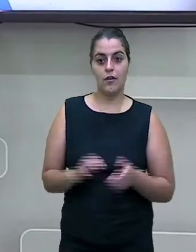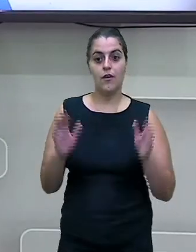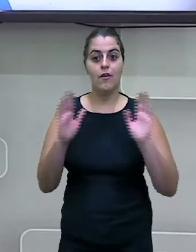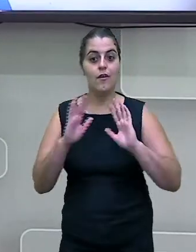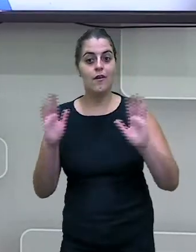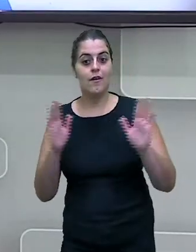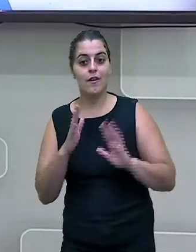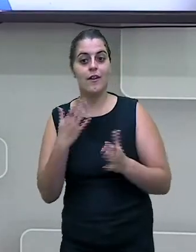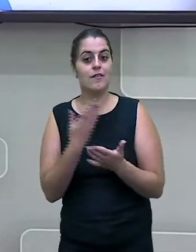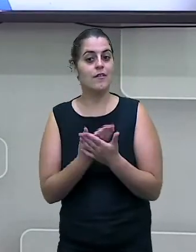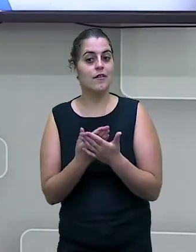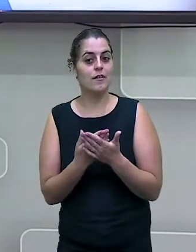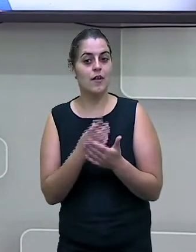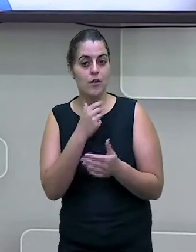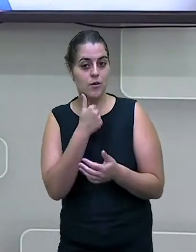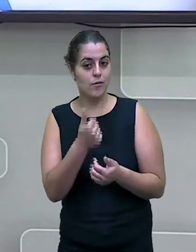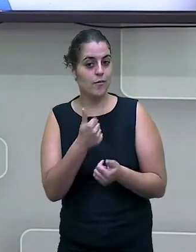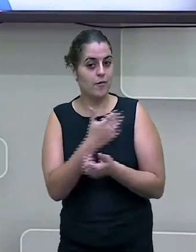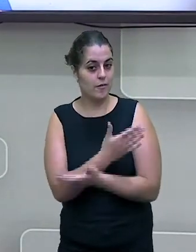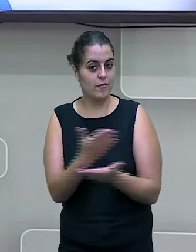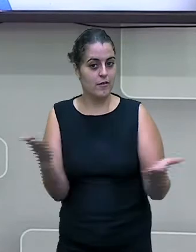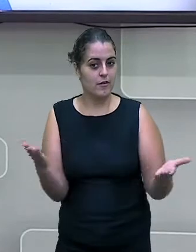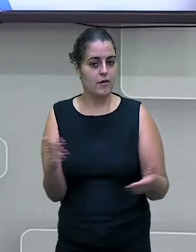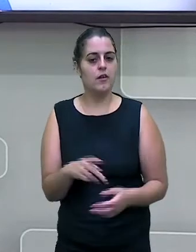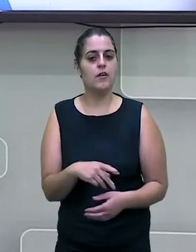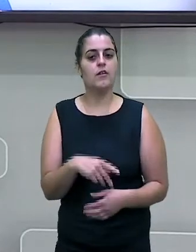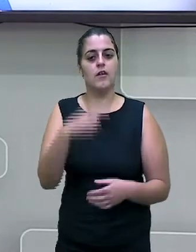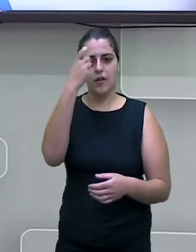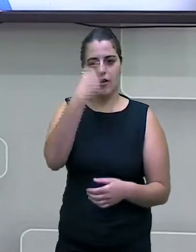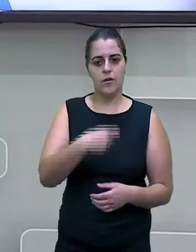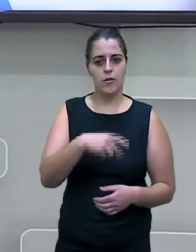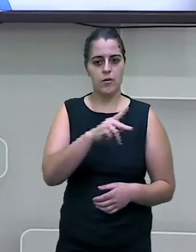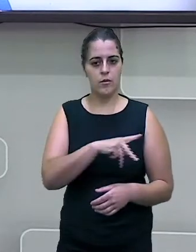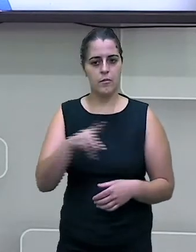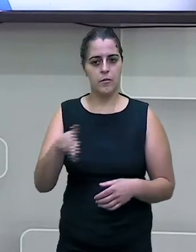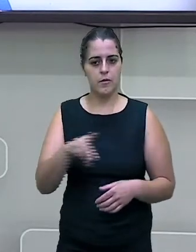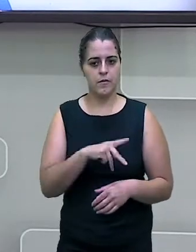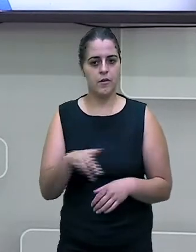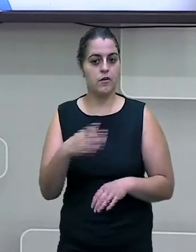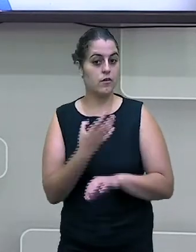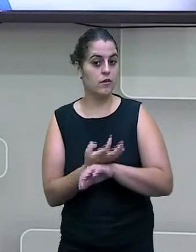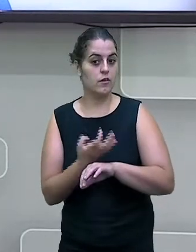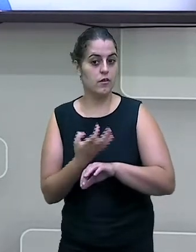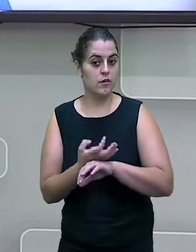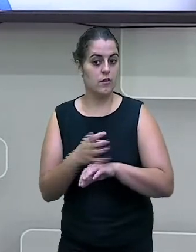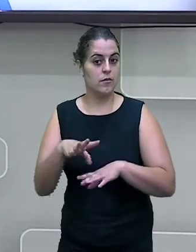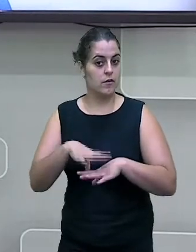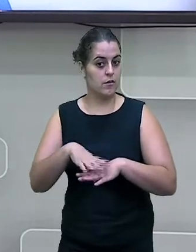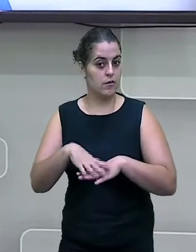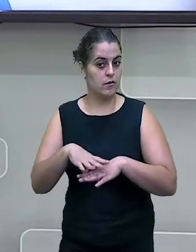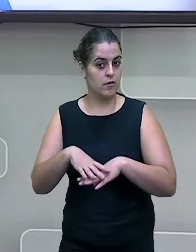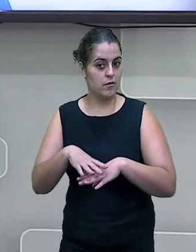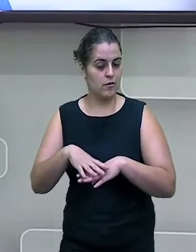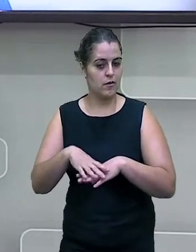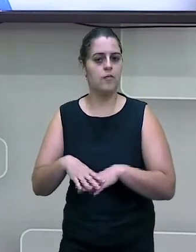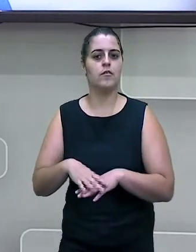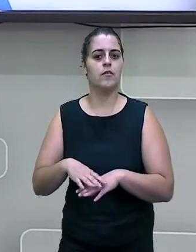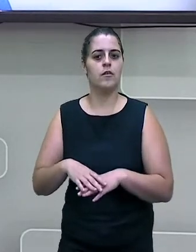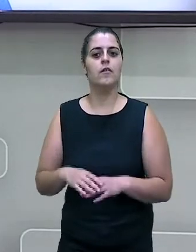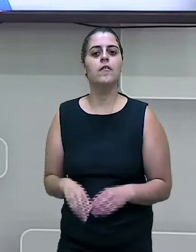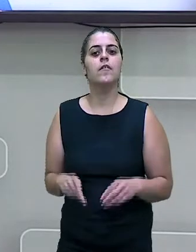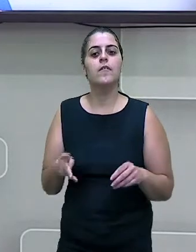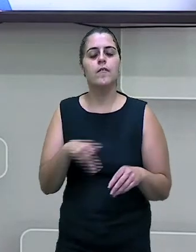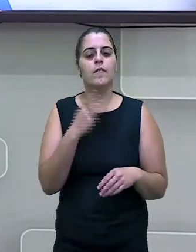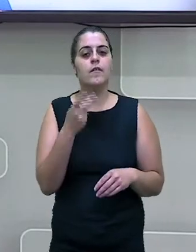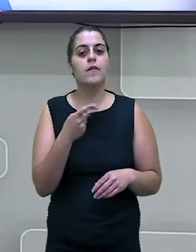Olá, estudantes, tudo bem com vocês? Eu sou o professor Renan e na aula de hoje do componente curricular de matemática,